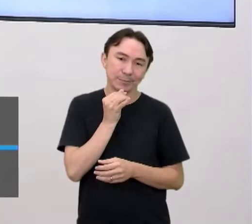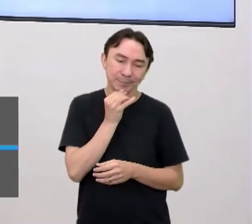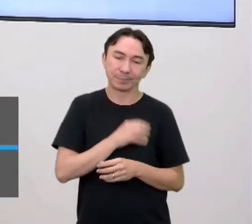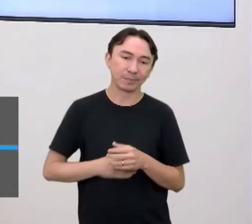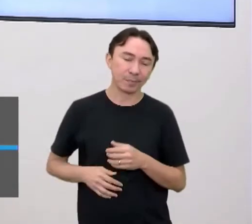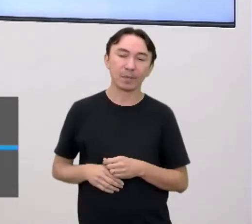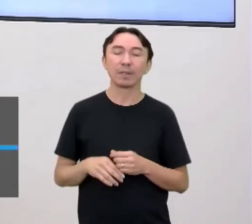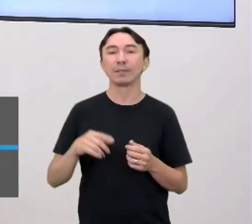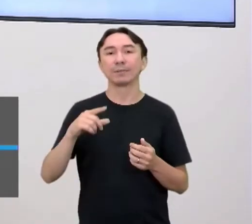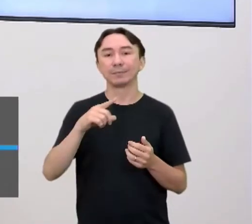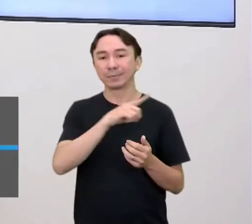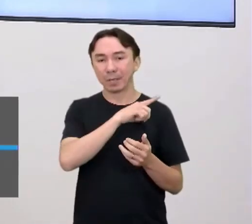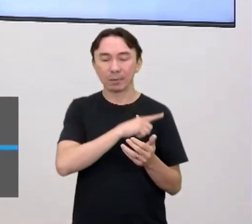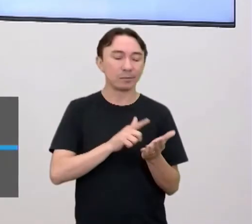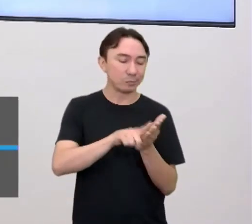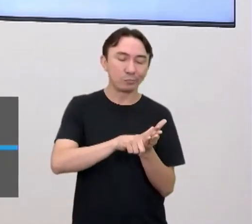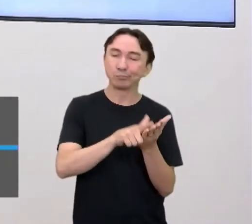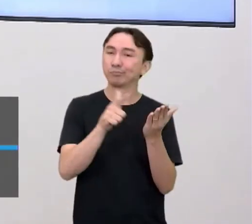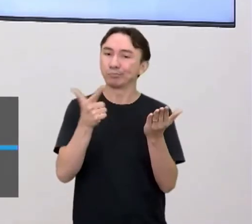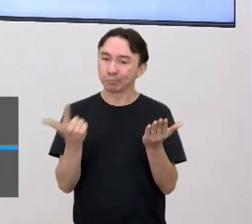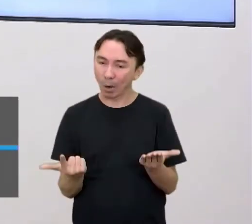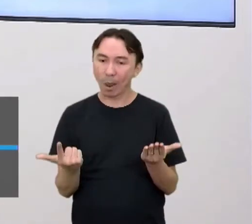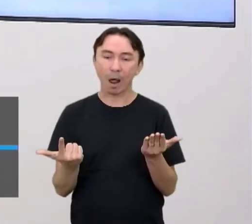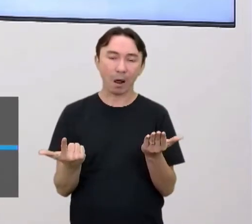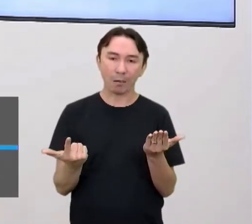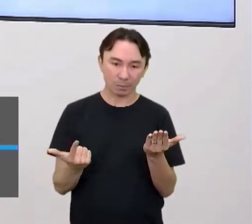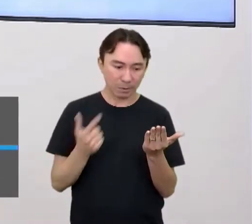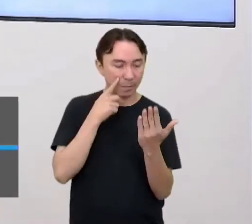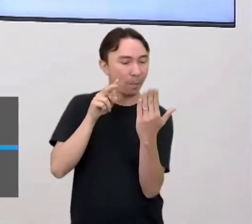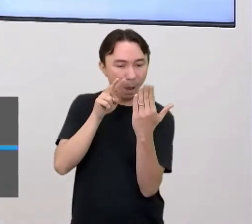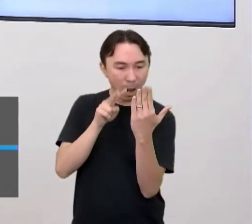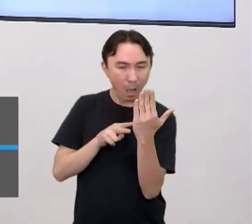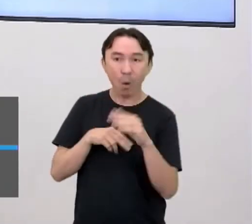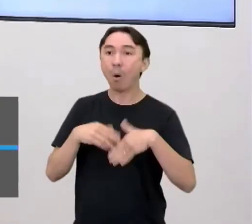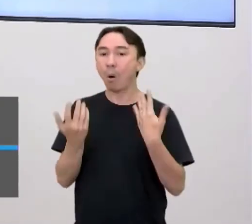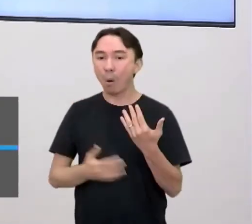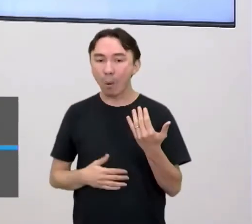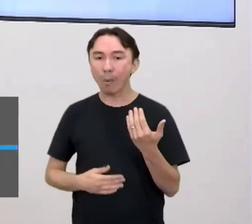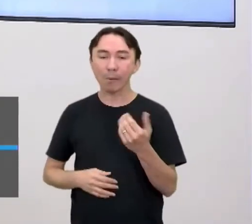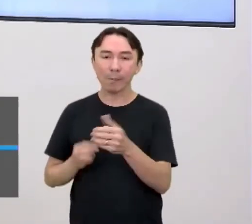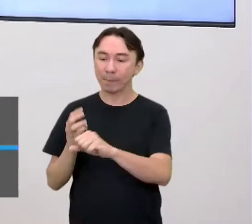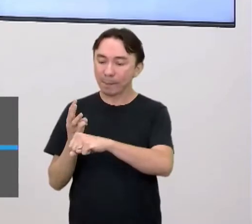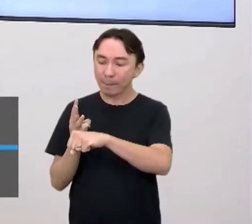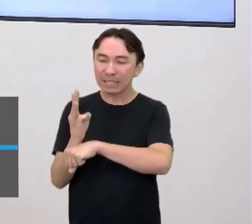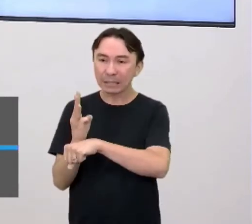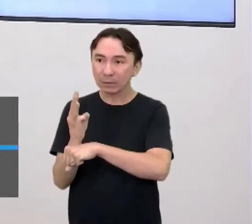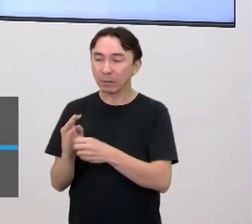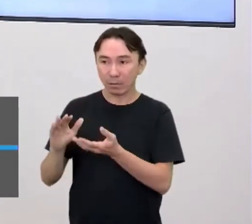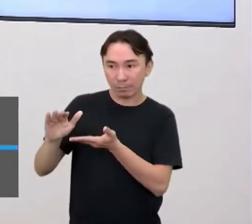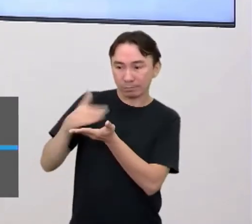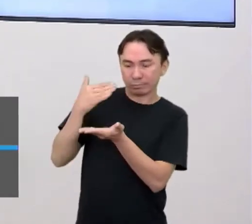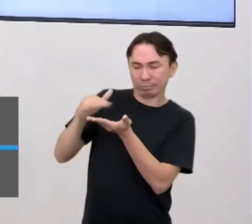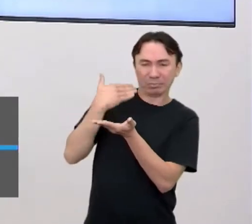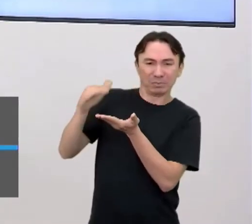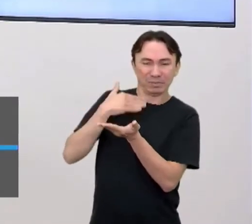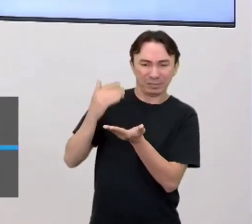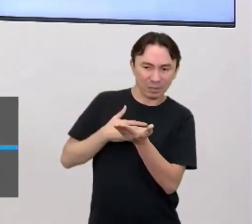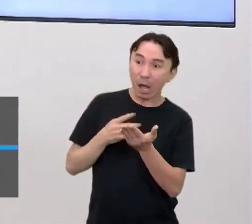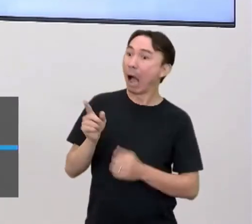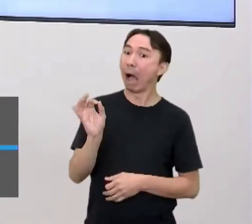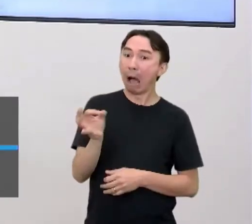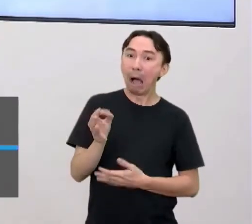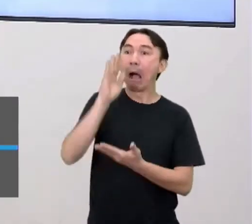então fica recebendo mensagens no WhatsApp, né? E aí já toma como verdade. Não há um estudo, não